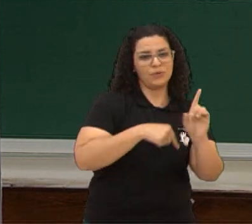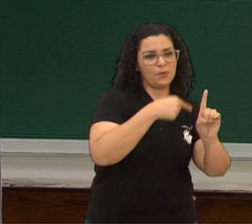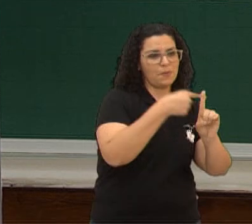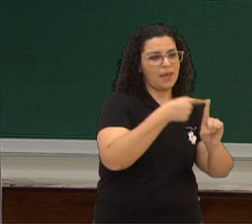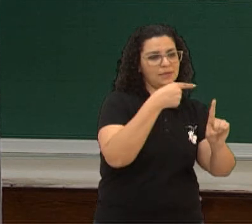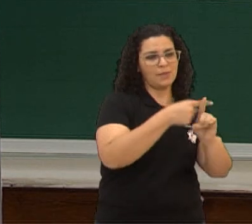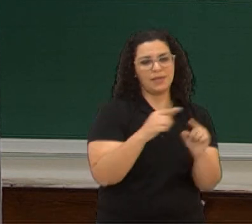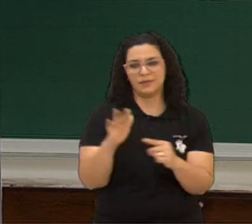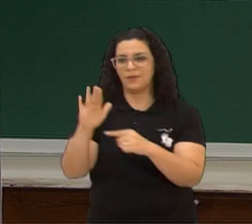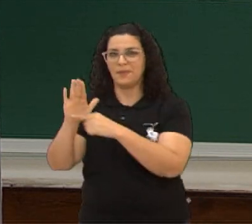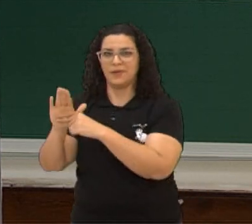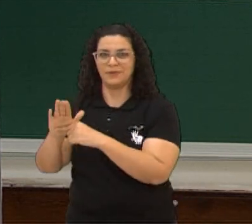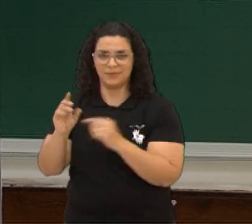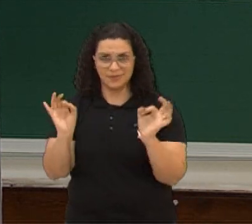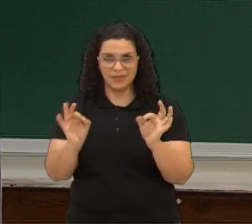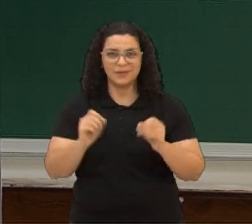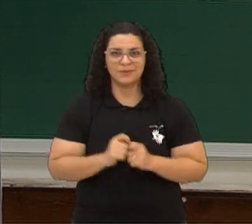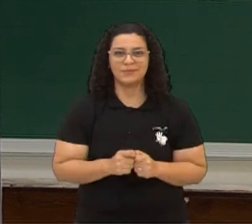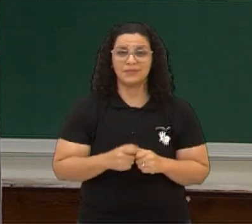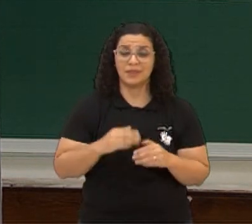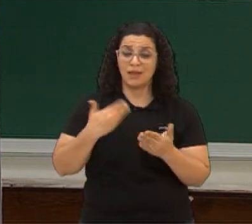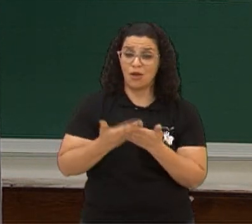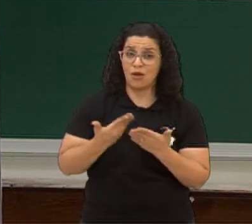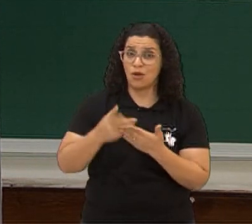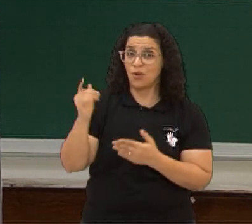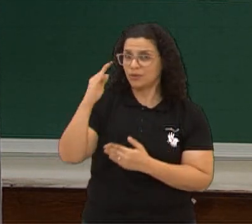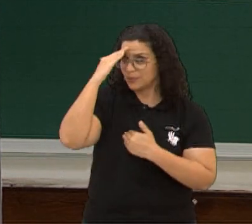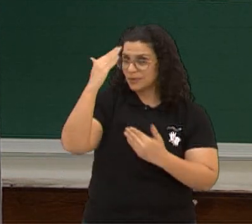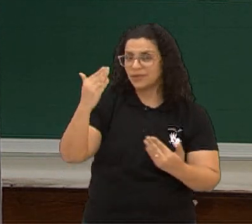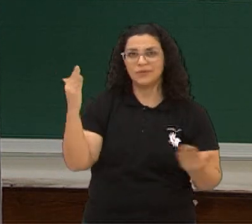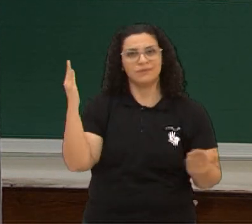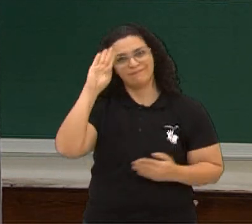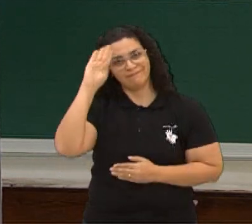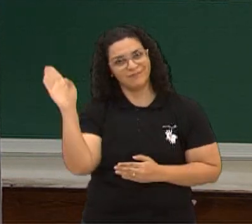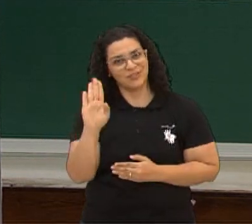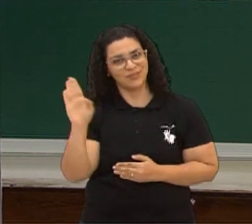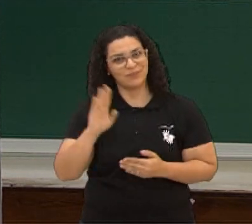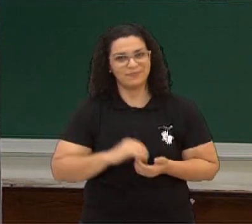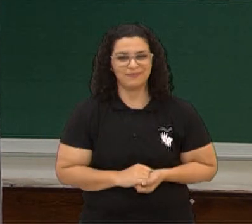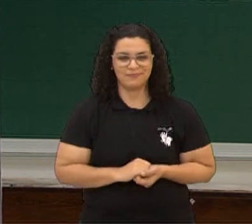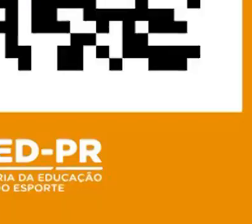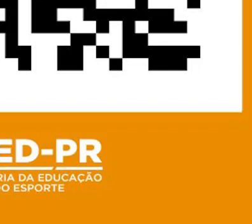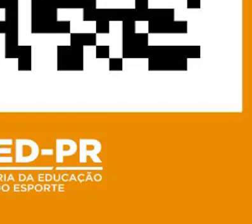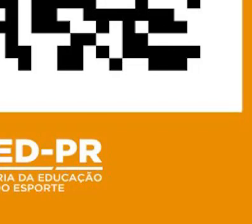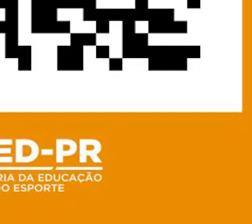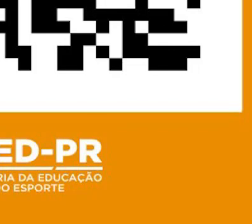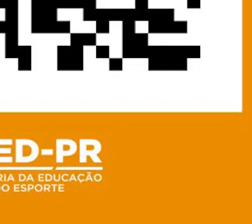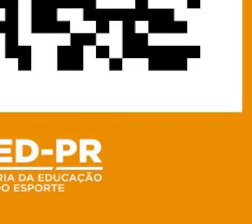atraem. Certo? Até a próxima aula, muito obrigado e tchau, tchau!